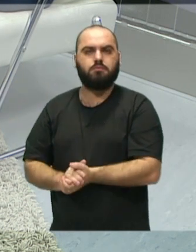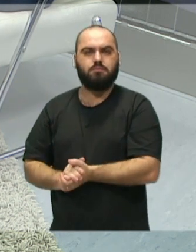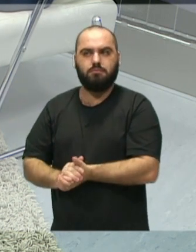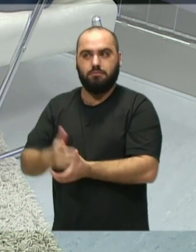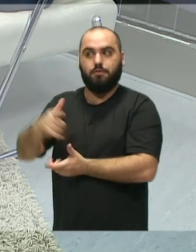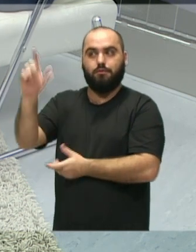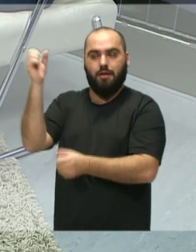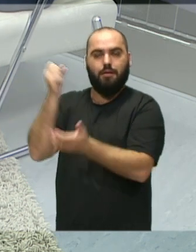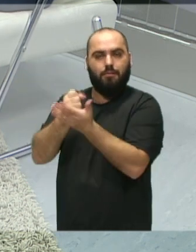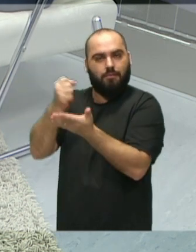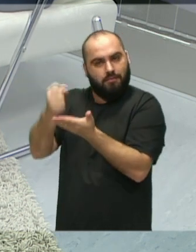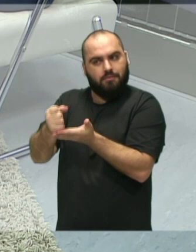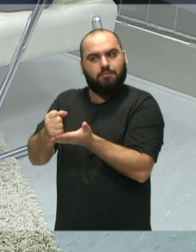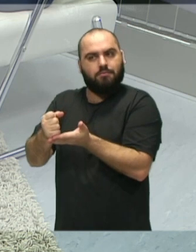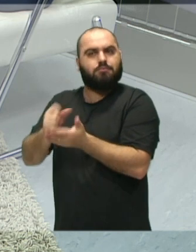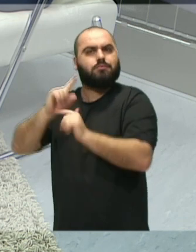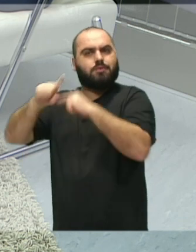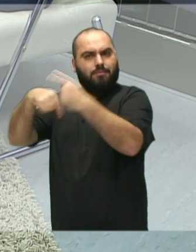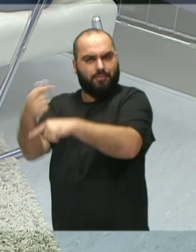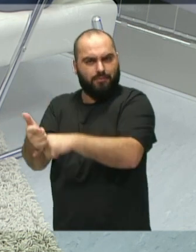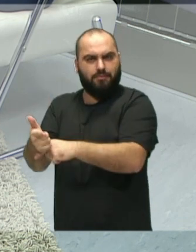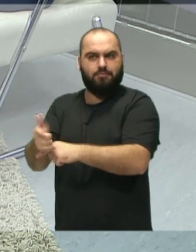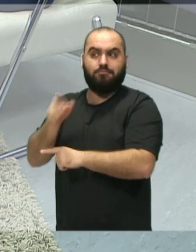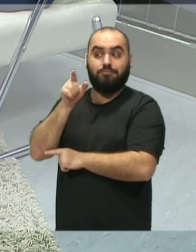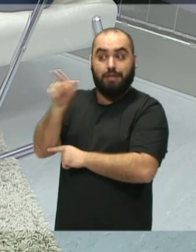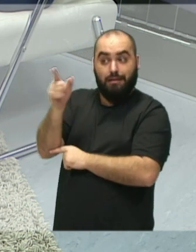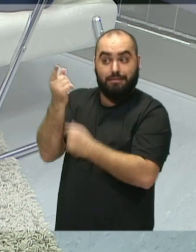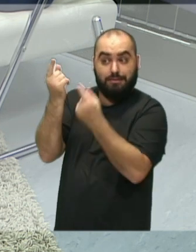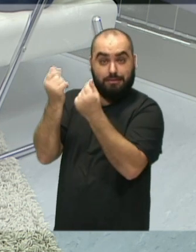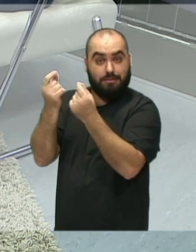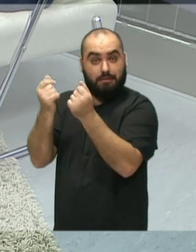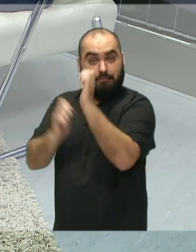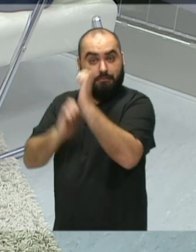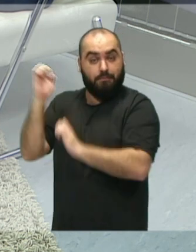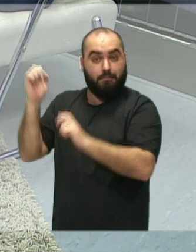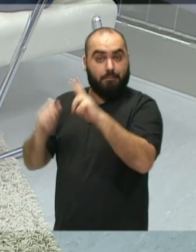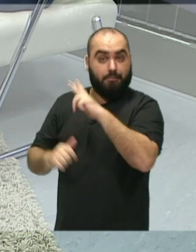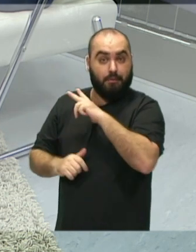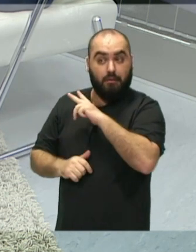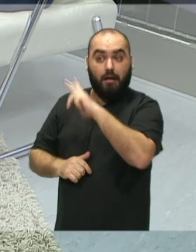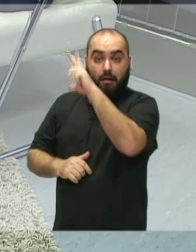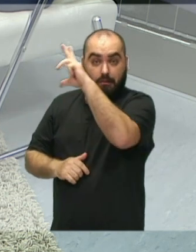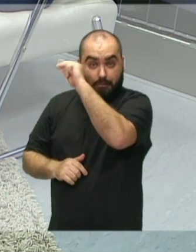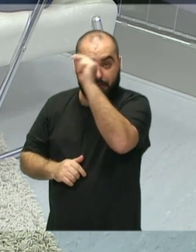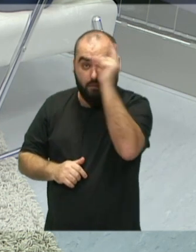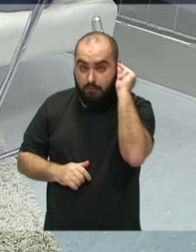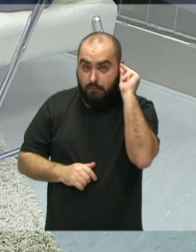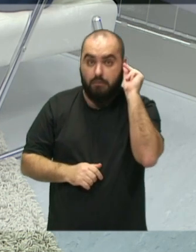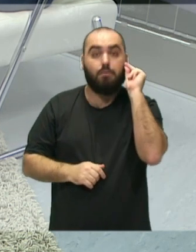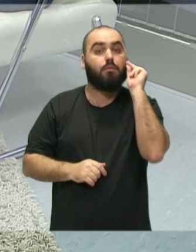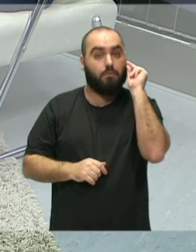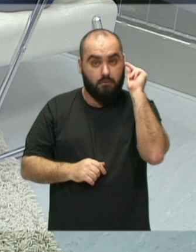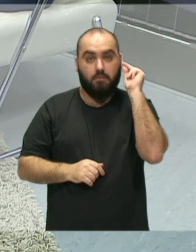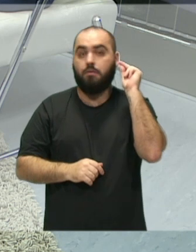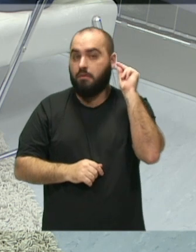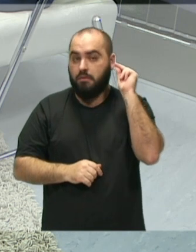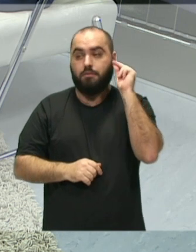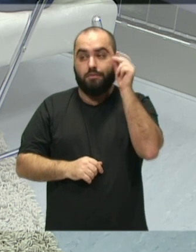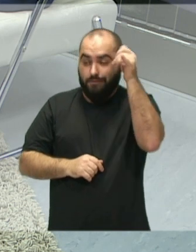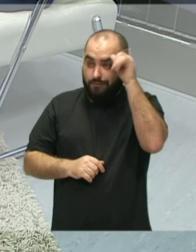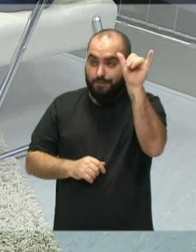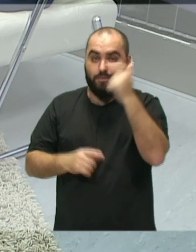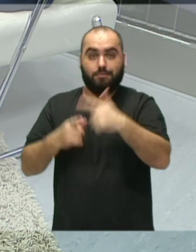depois que acontece alguma coisa? Não, não dá. Então, esse dinheiro desses terceirizados, a prefeitura está deixando de fazer a